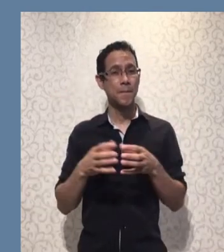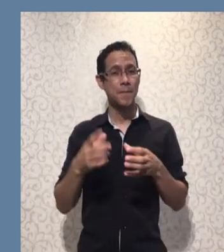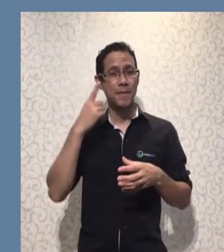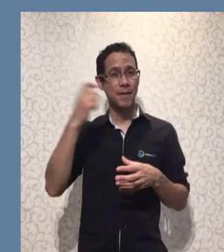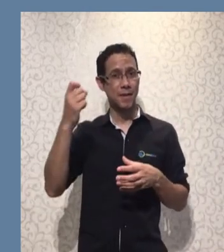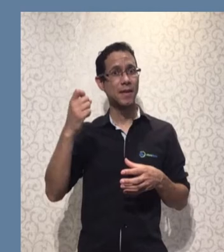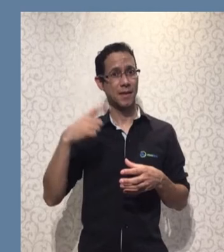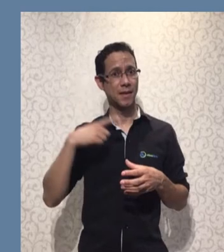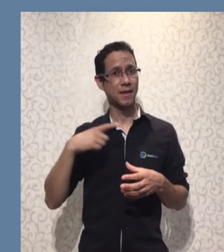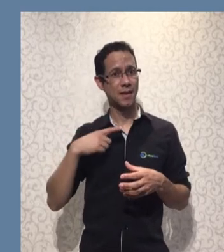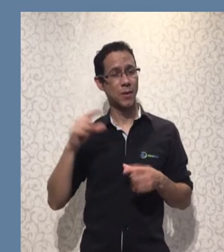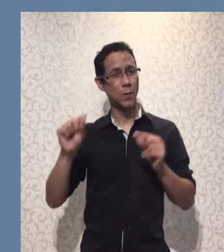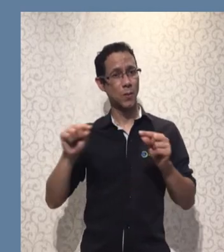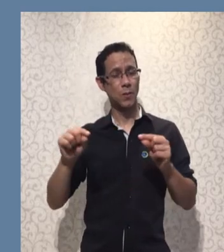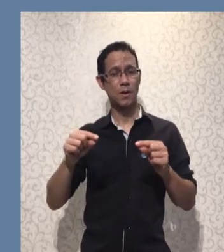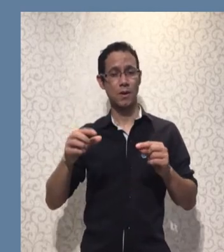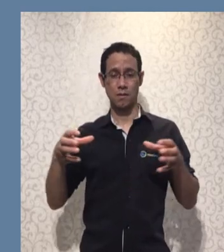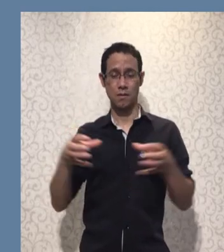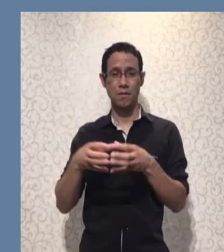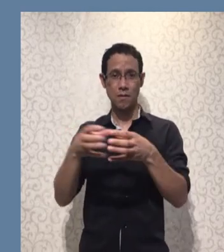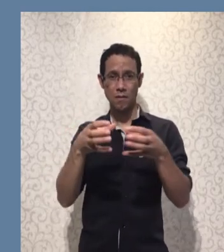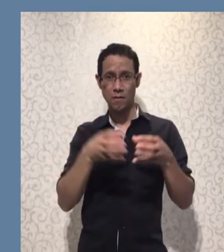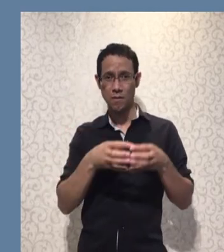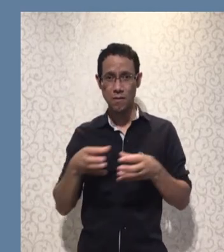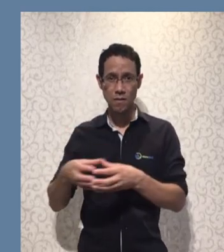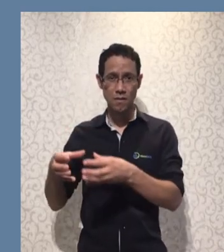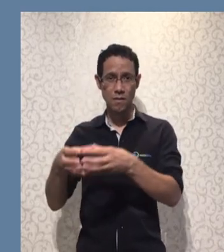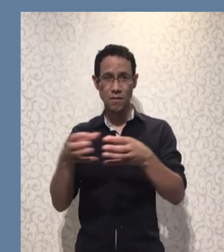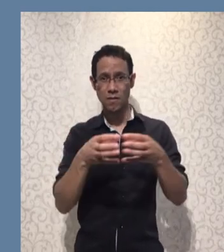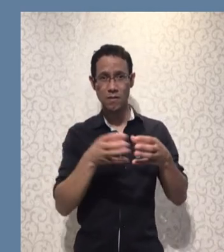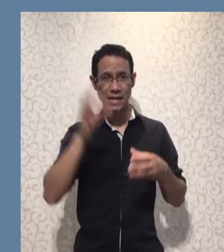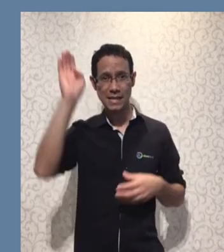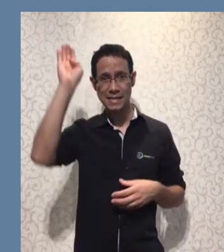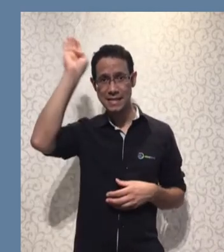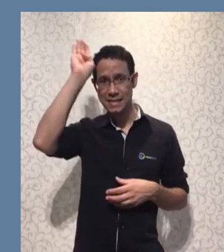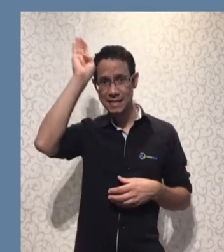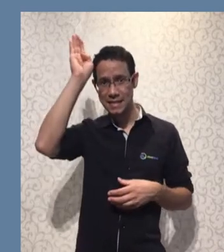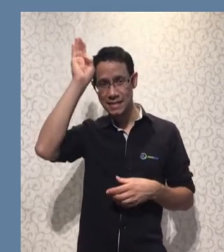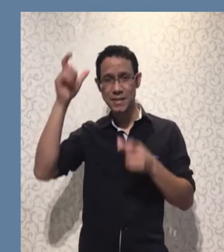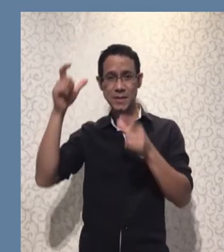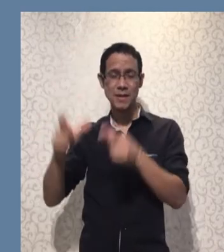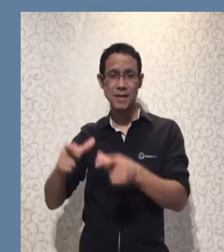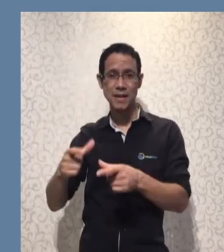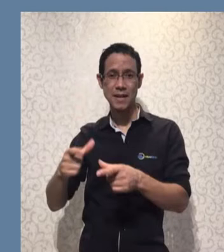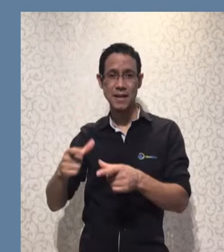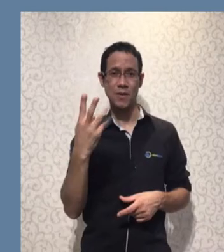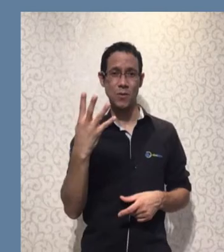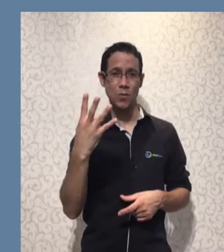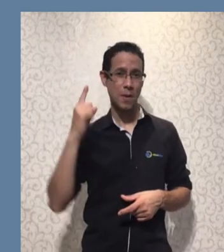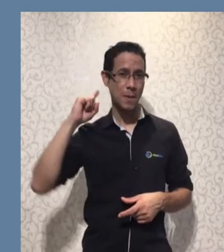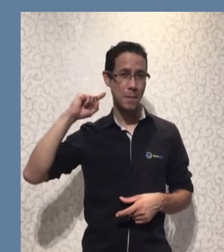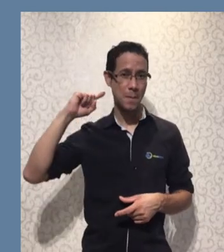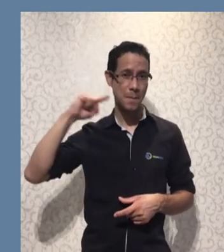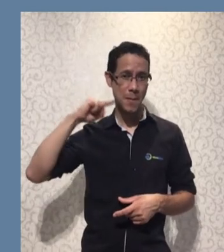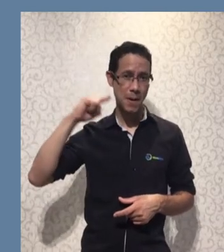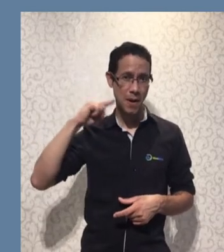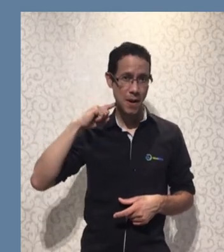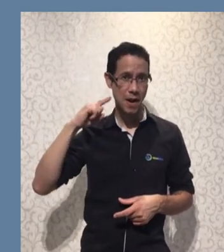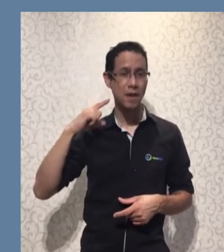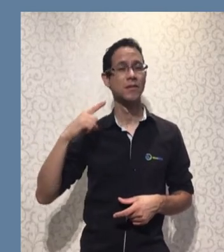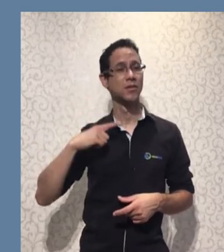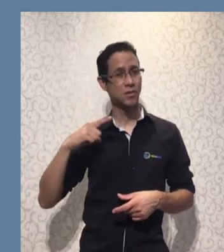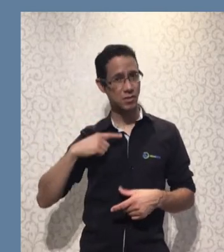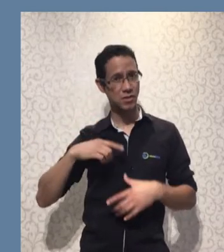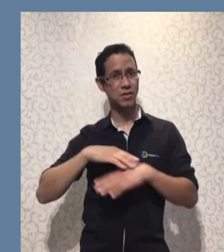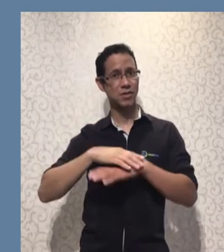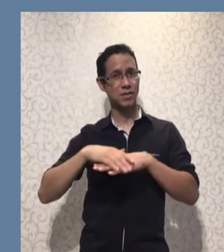conversa espalhados em alguns SESC 24 de maio, a conversa aconteceu com servidores do próprio museu,